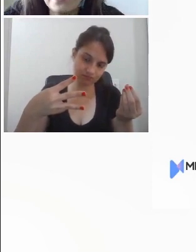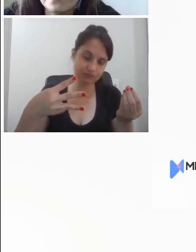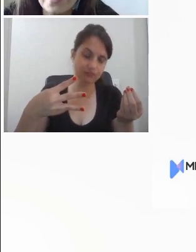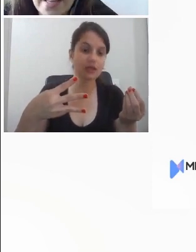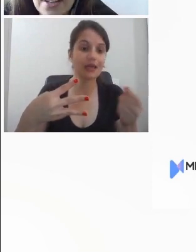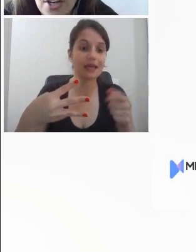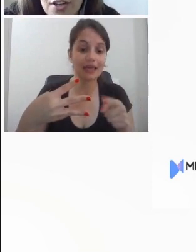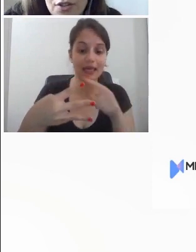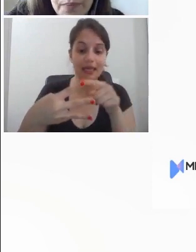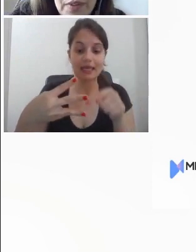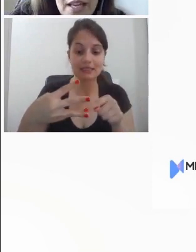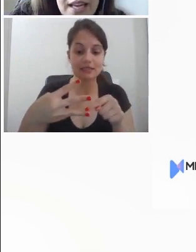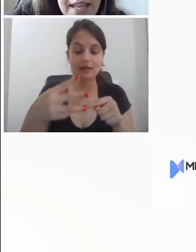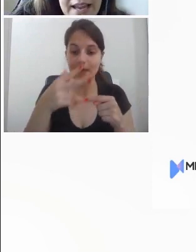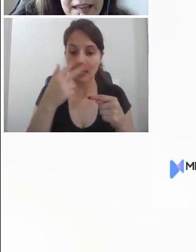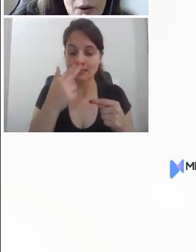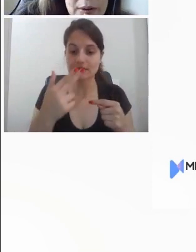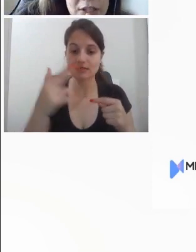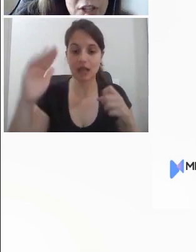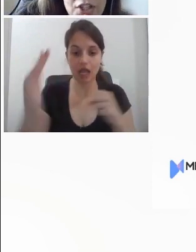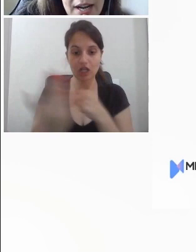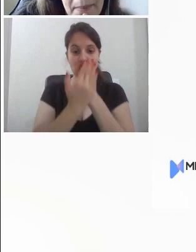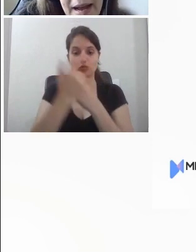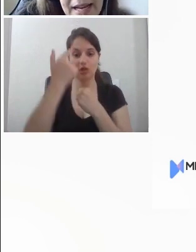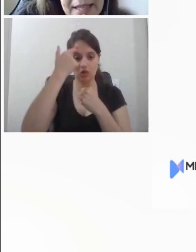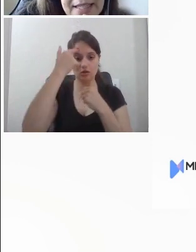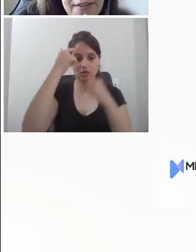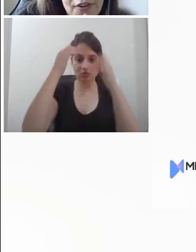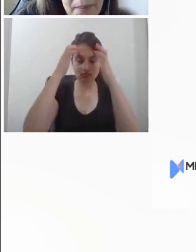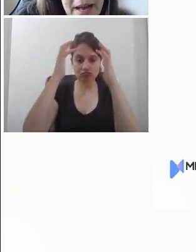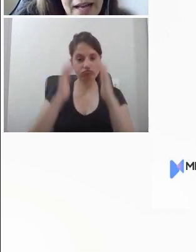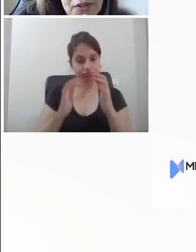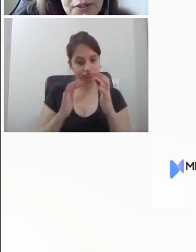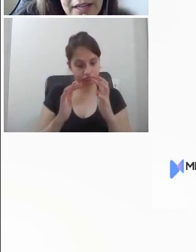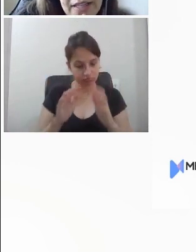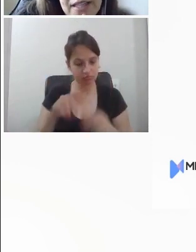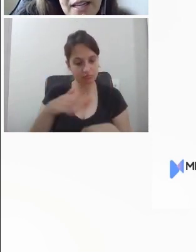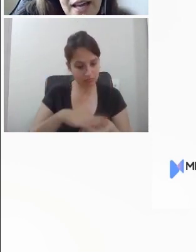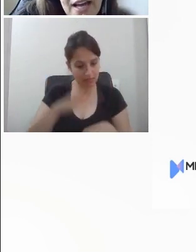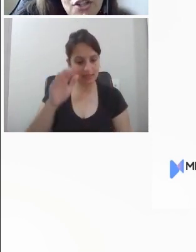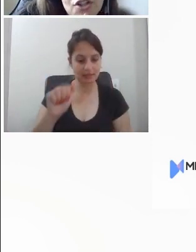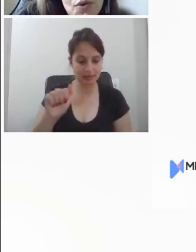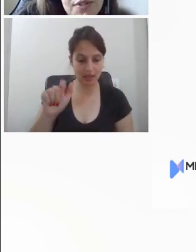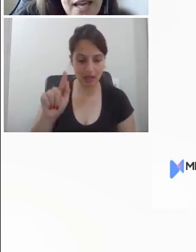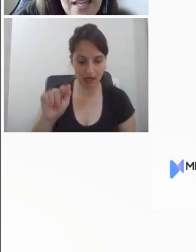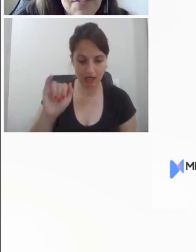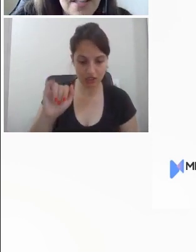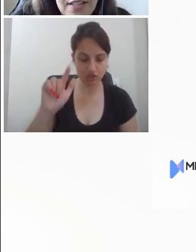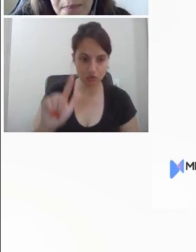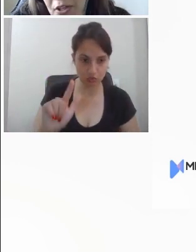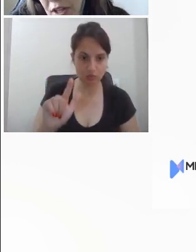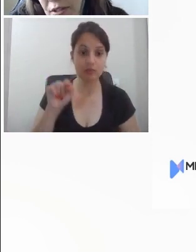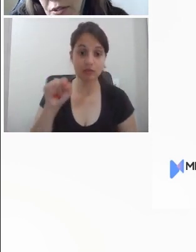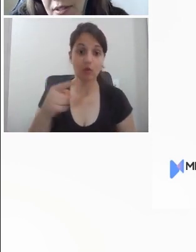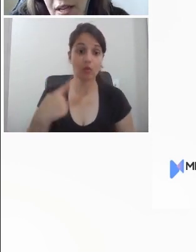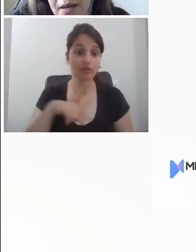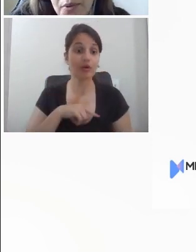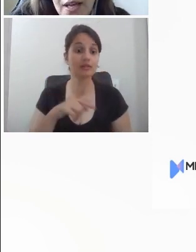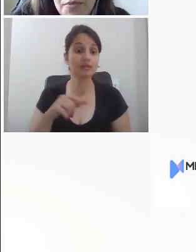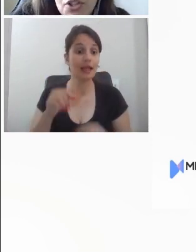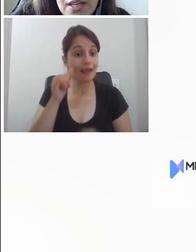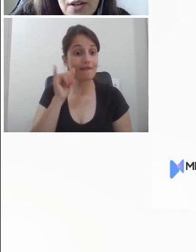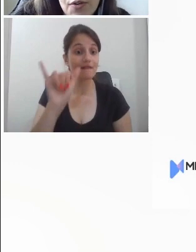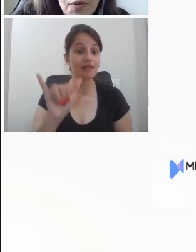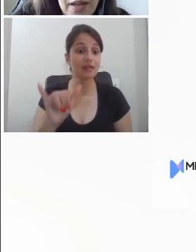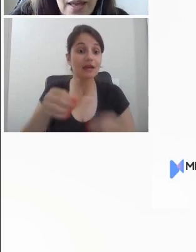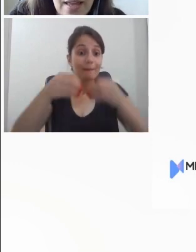nossa mentalidade ágil E aí quando a gente trabalha nesse formato né a gente consegue evitar desperdícios porque